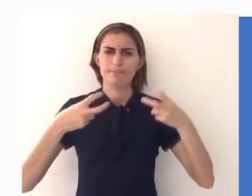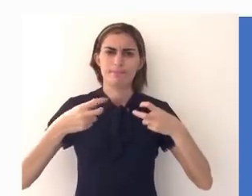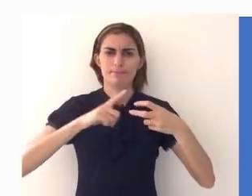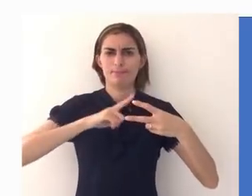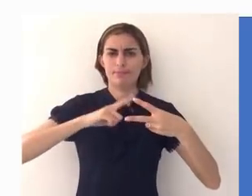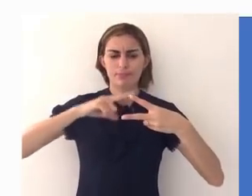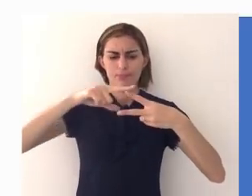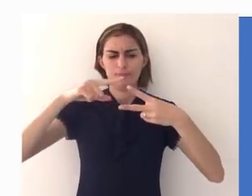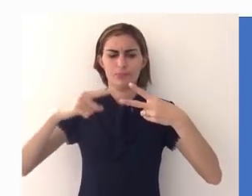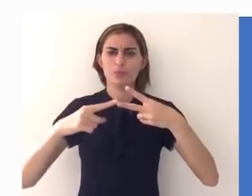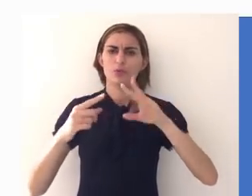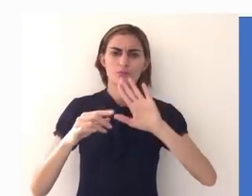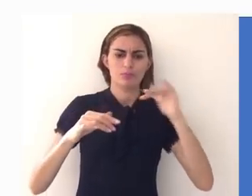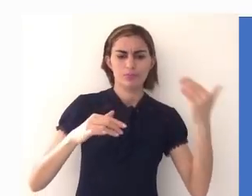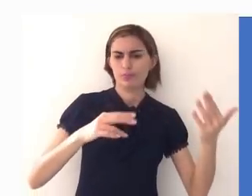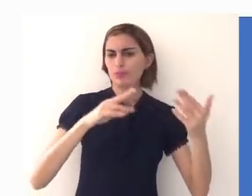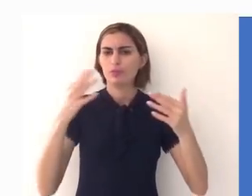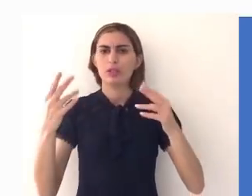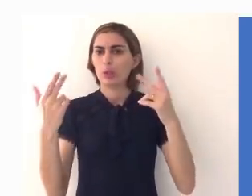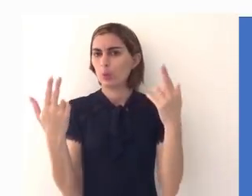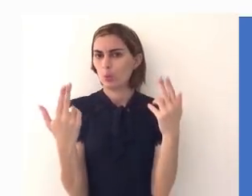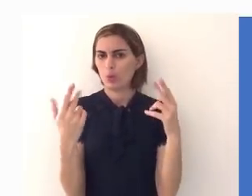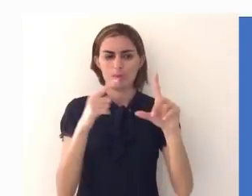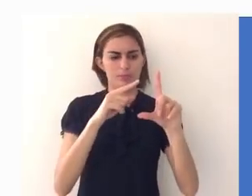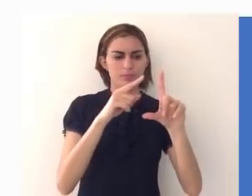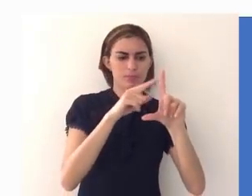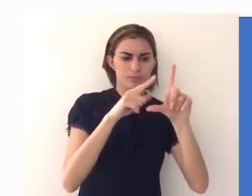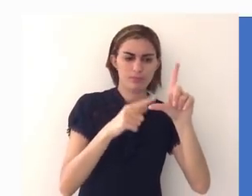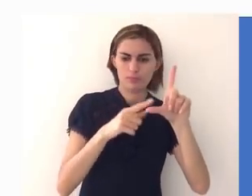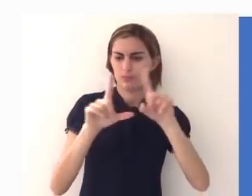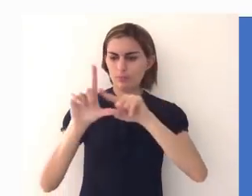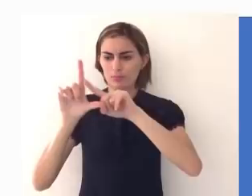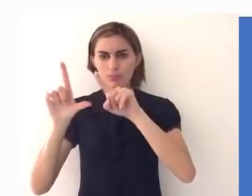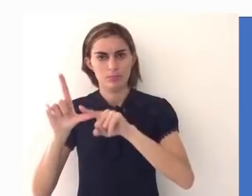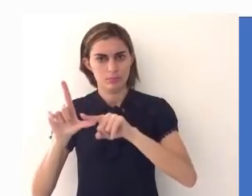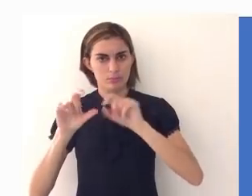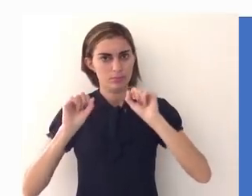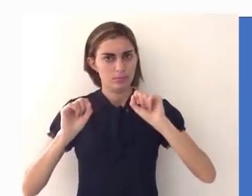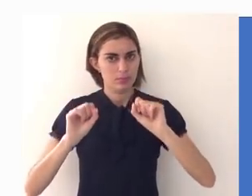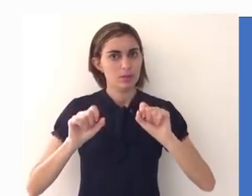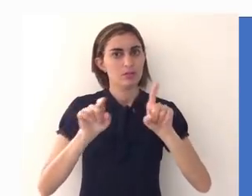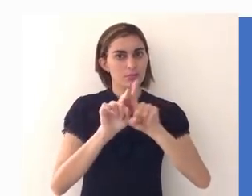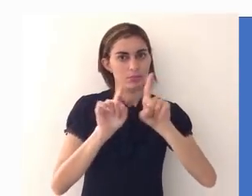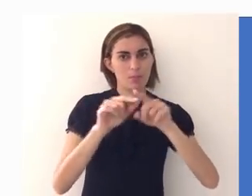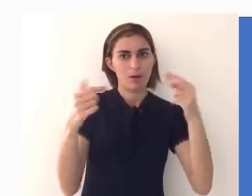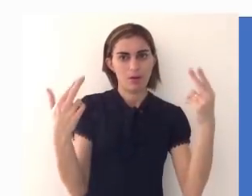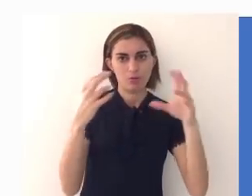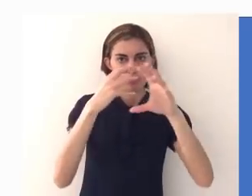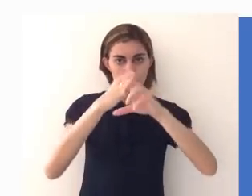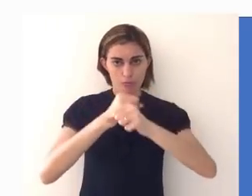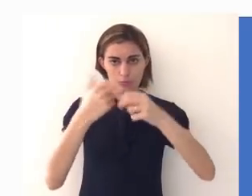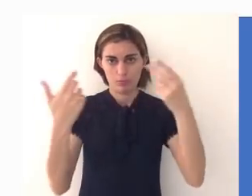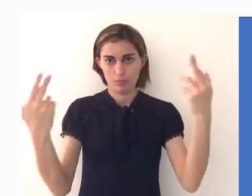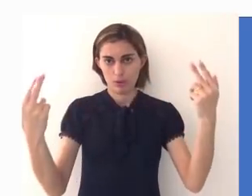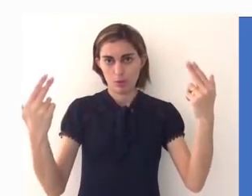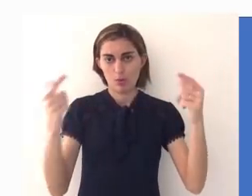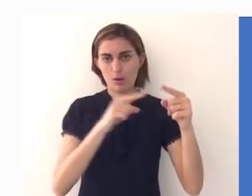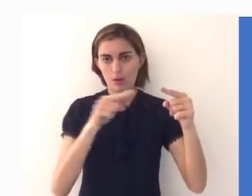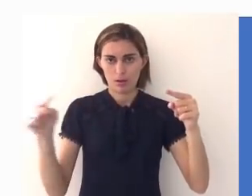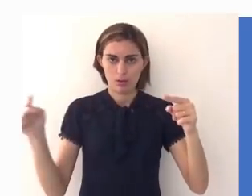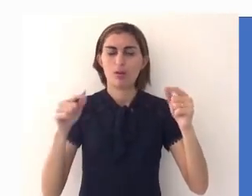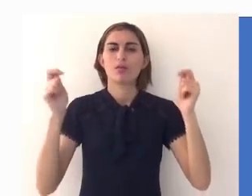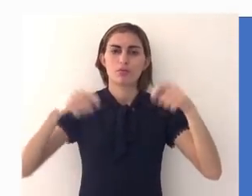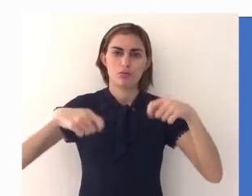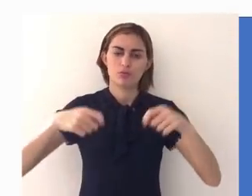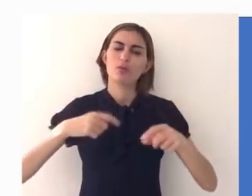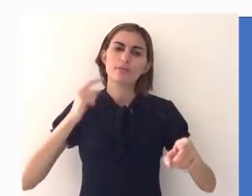você tem 2 lados com a mesma medida e o ângulo entre eles também satisfazendo a mesma medida de um para o outro,